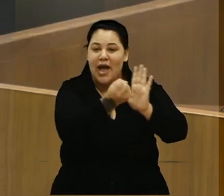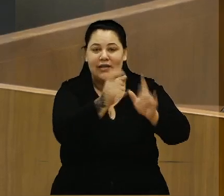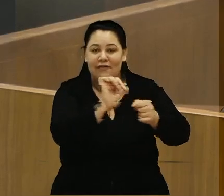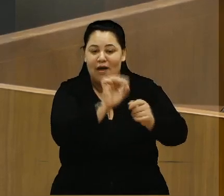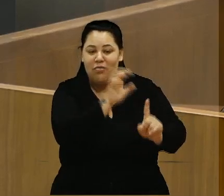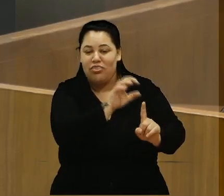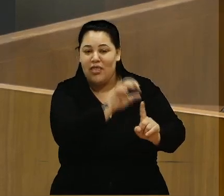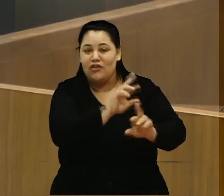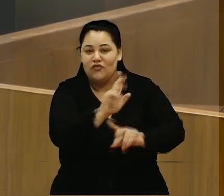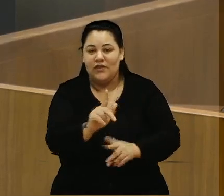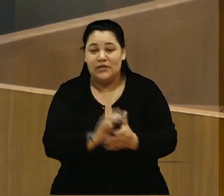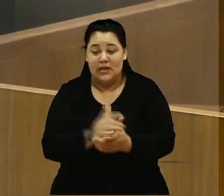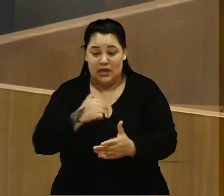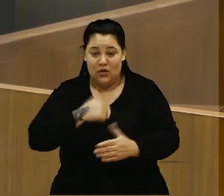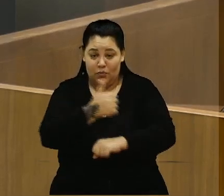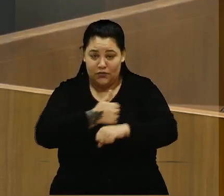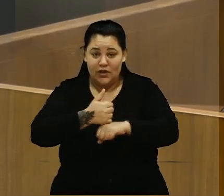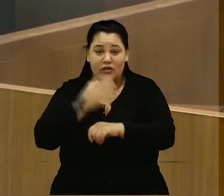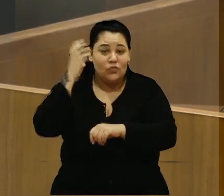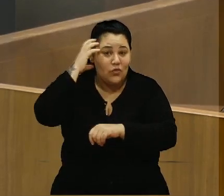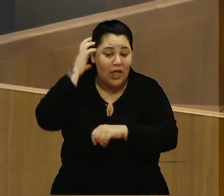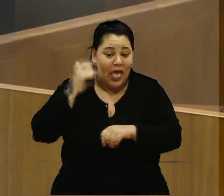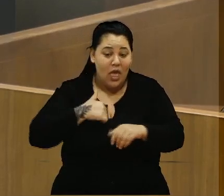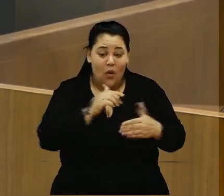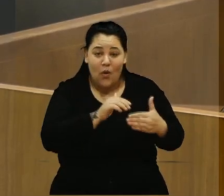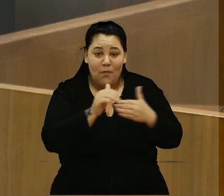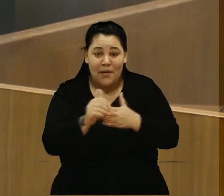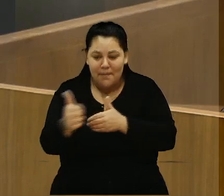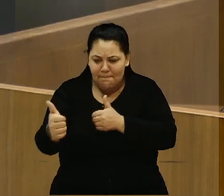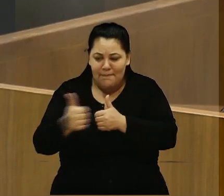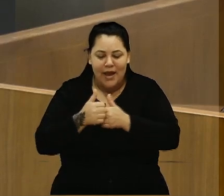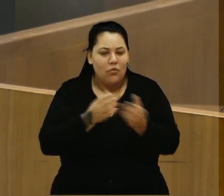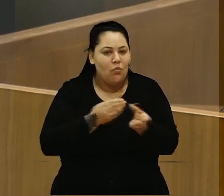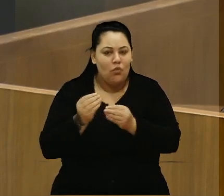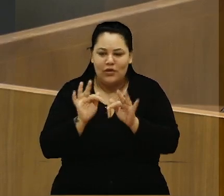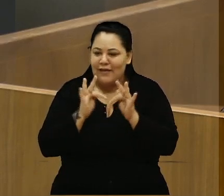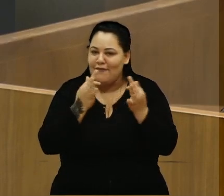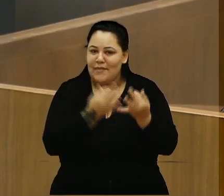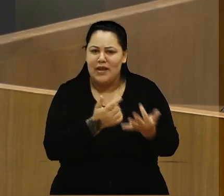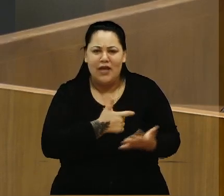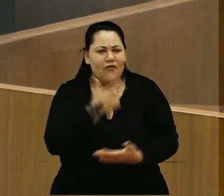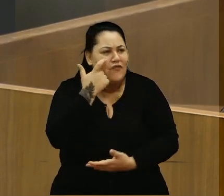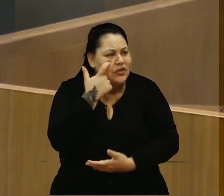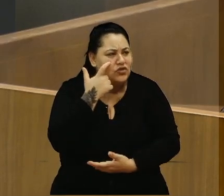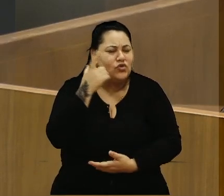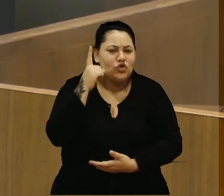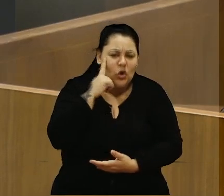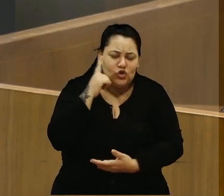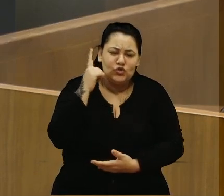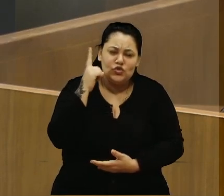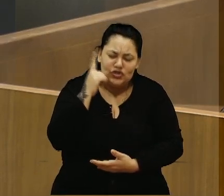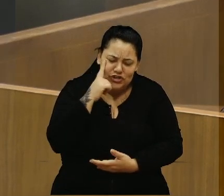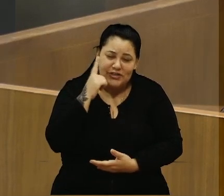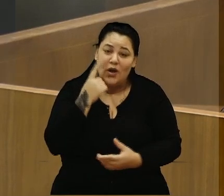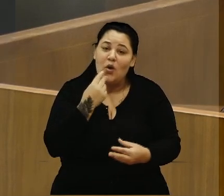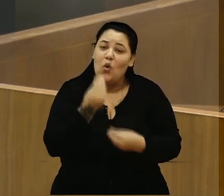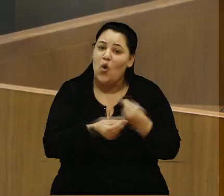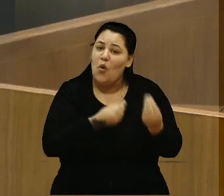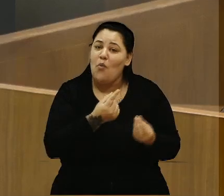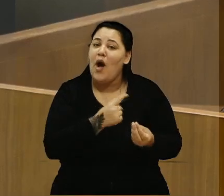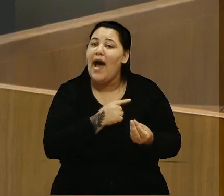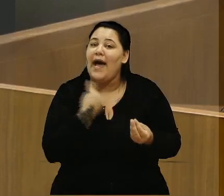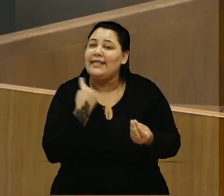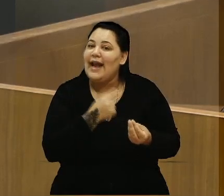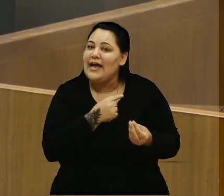Como fonoaudióloga e alguém que acompanha de perto tantas famílias, eu vejo diariamente o custo da espera. Um custo que não é pago